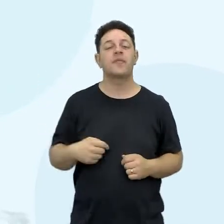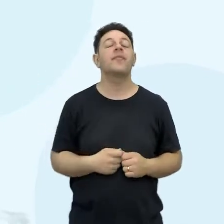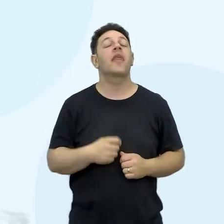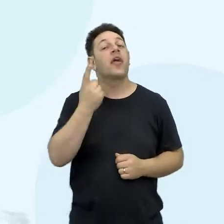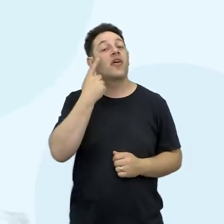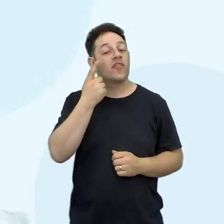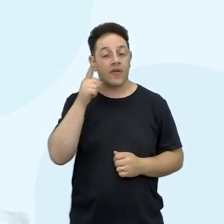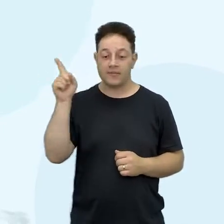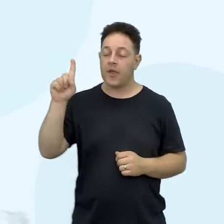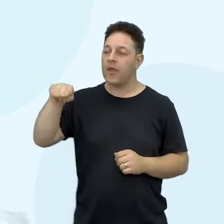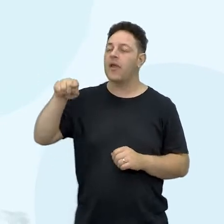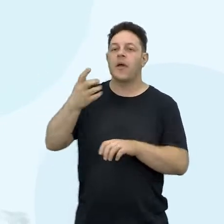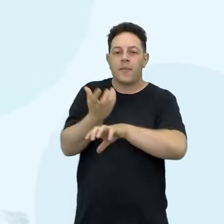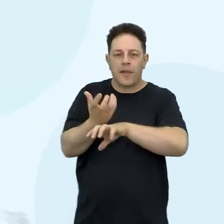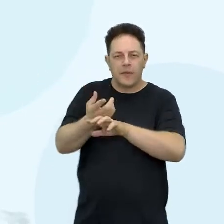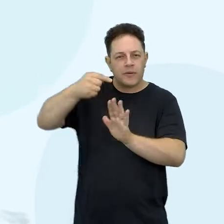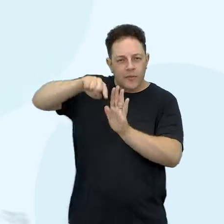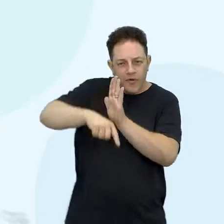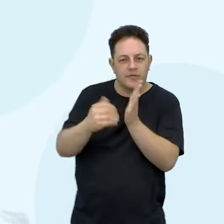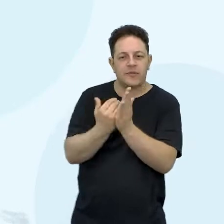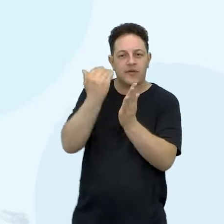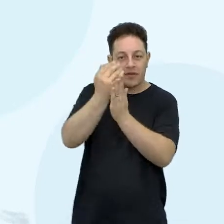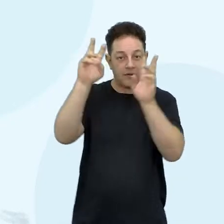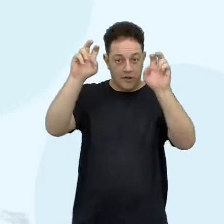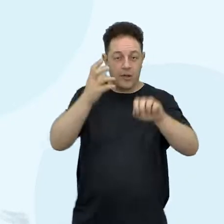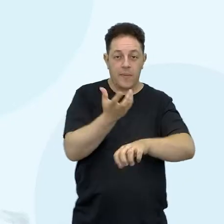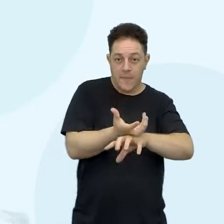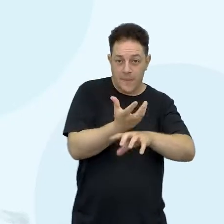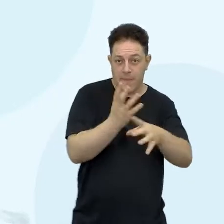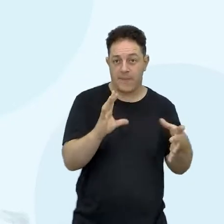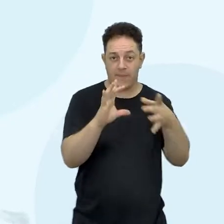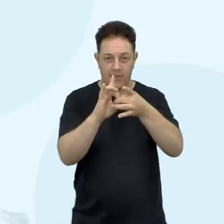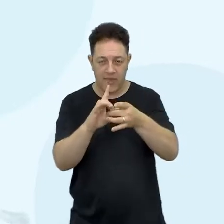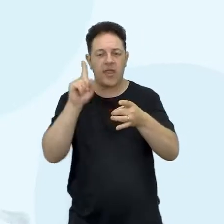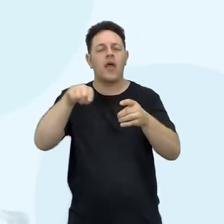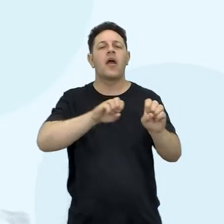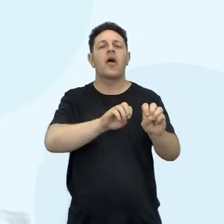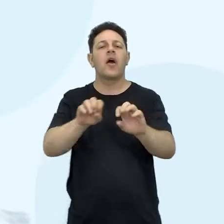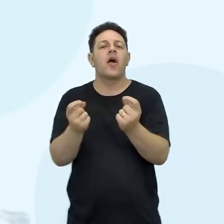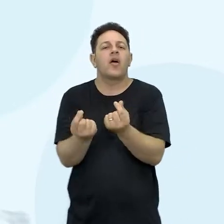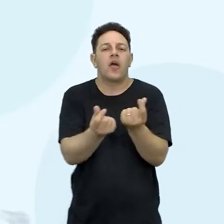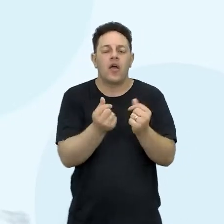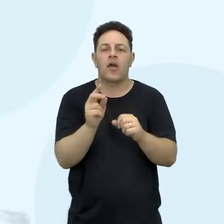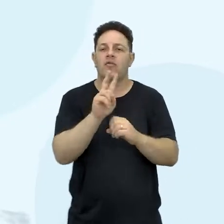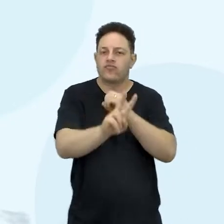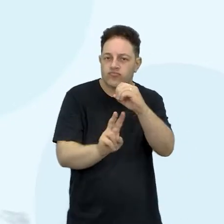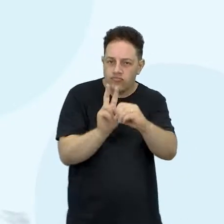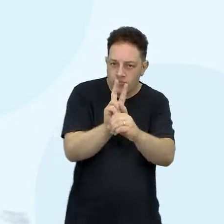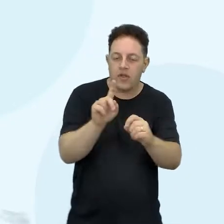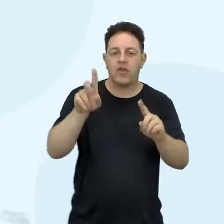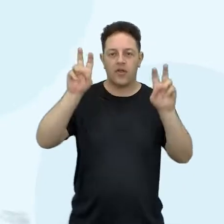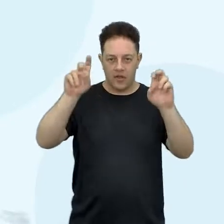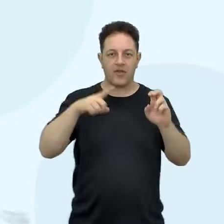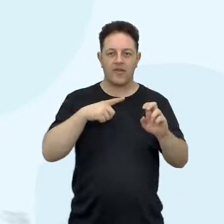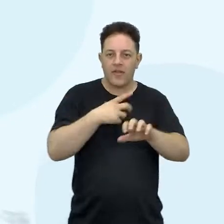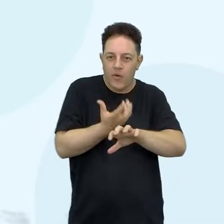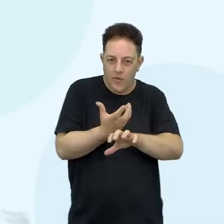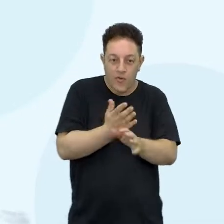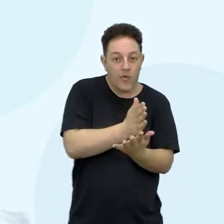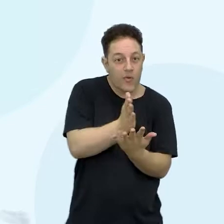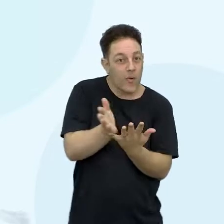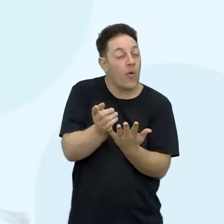Estamos aqui no Aprofundamento Matemática Conectada, falando um pouquinho sobre educação financeira sustentável na nossa unidade curricular, que